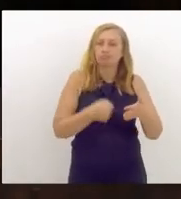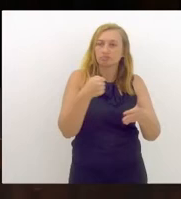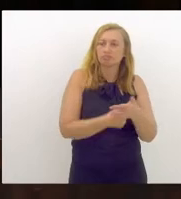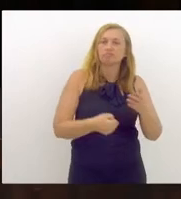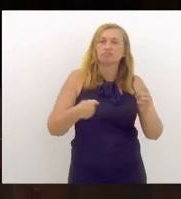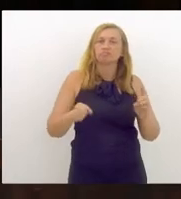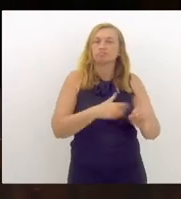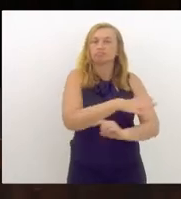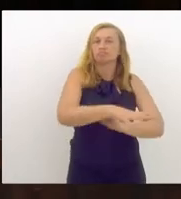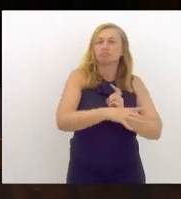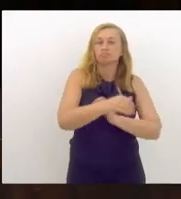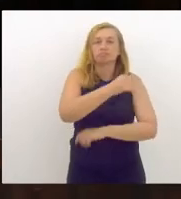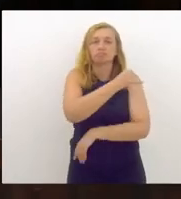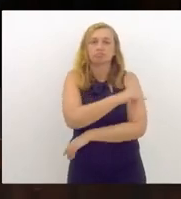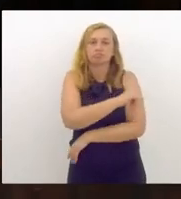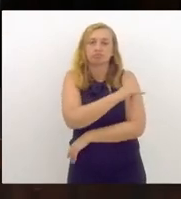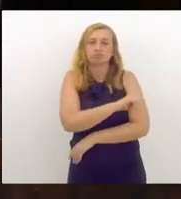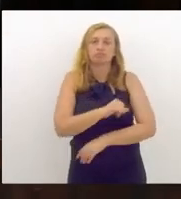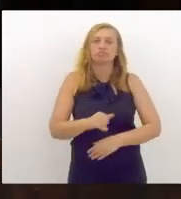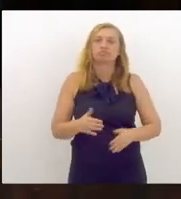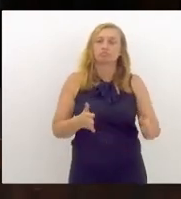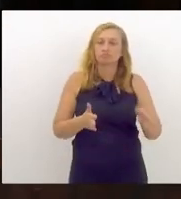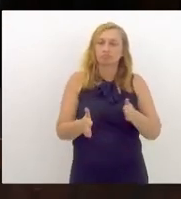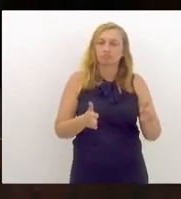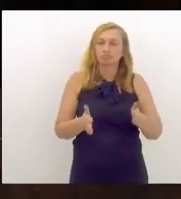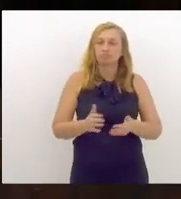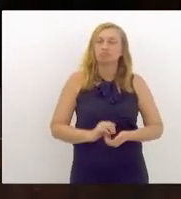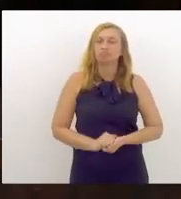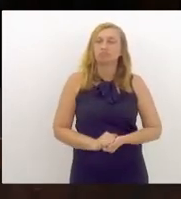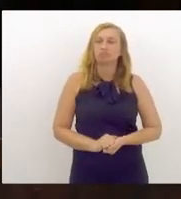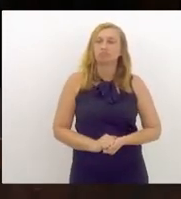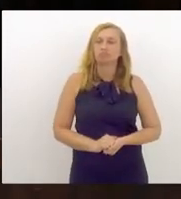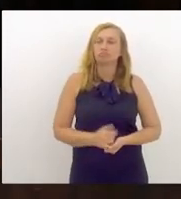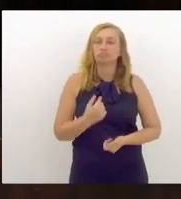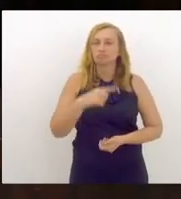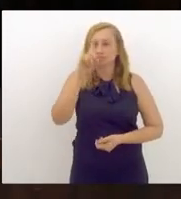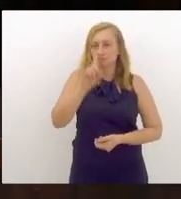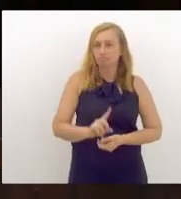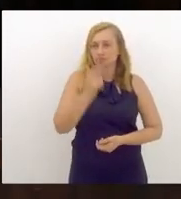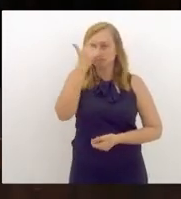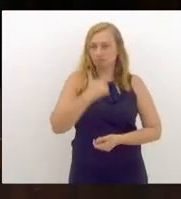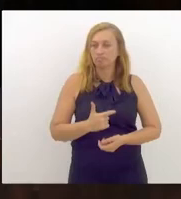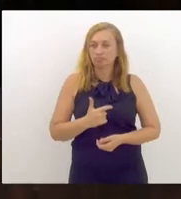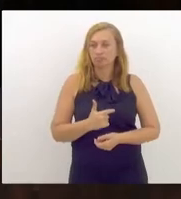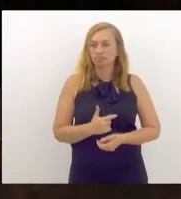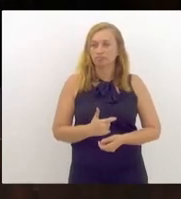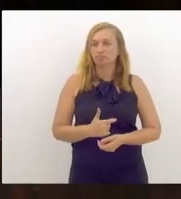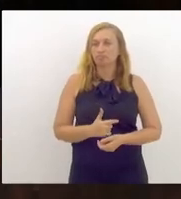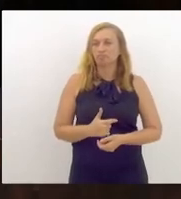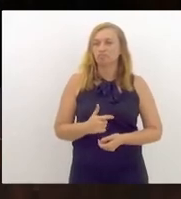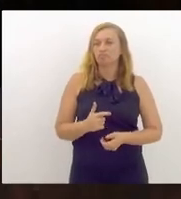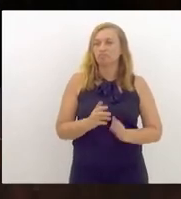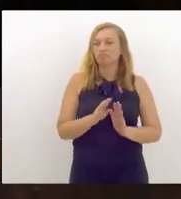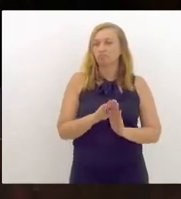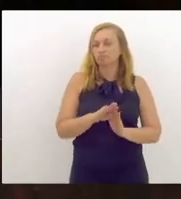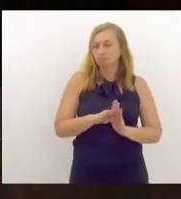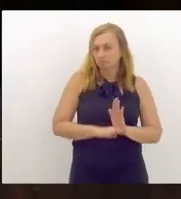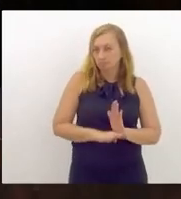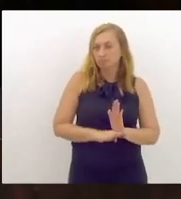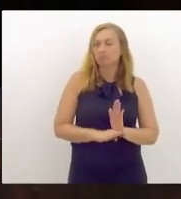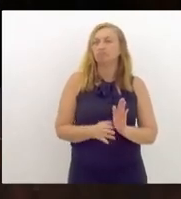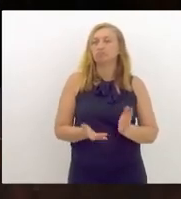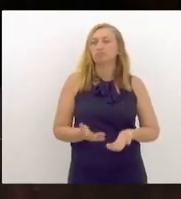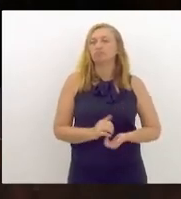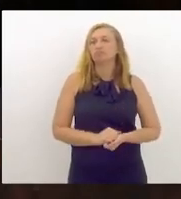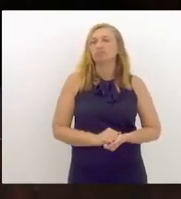sociais no Rio de Janeiro neste biênio eu sou diretor de memória da Eu costumo e até por